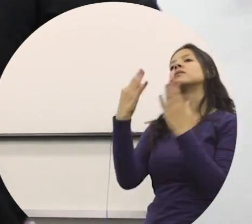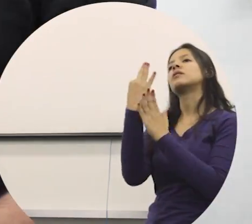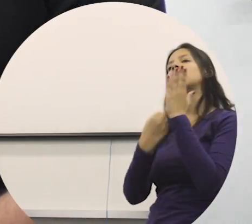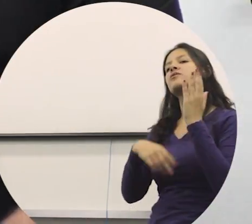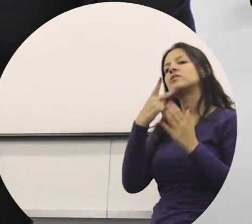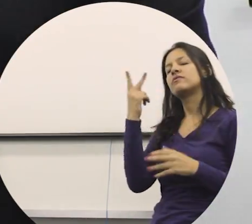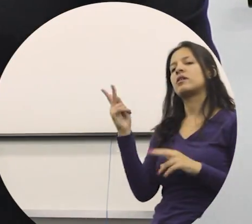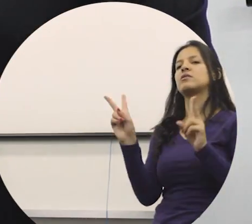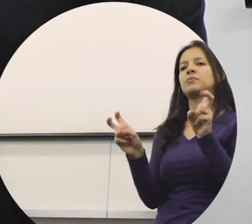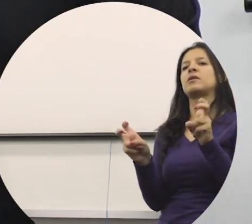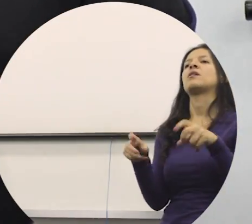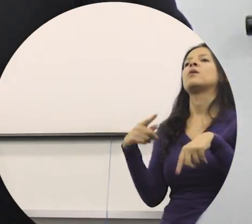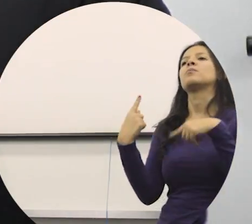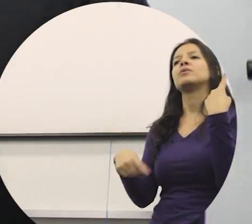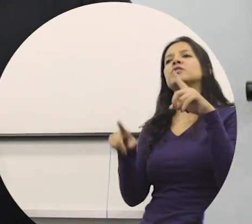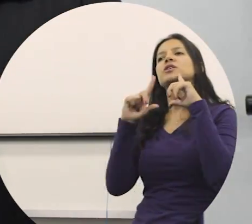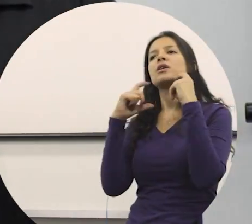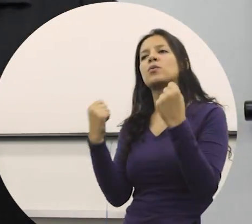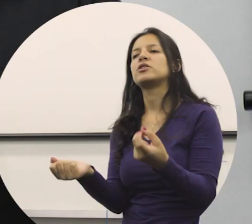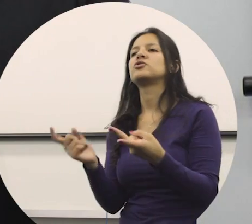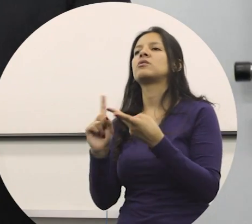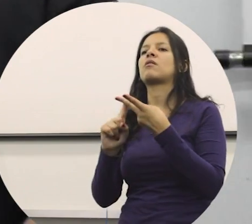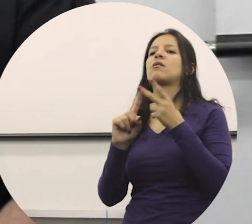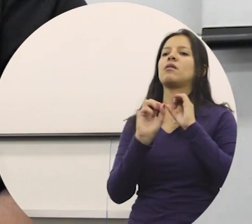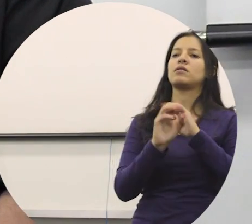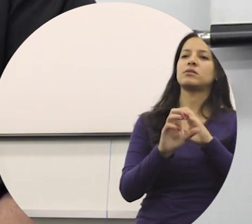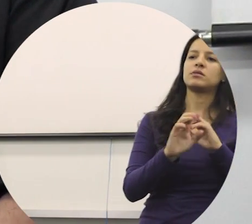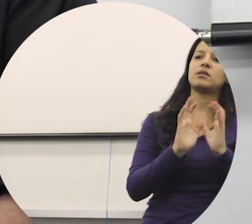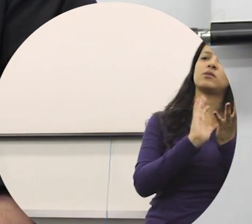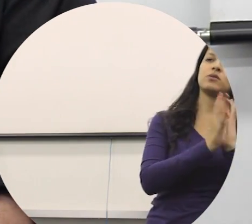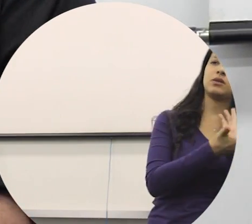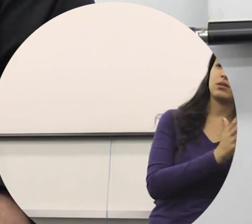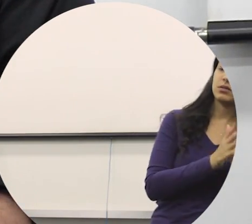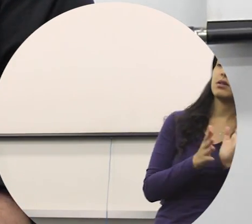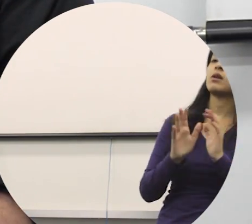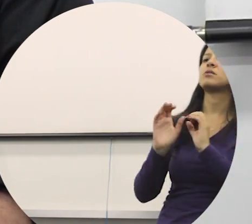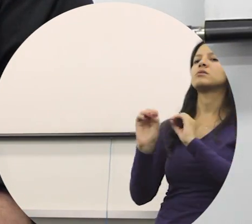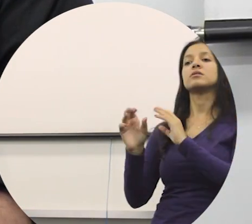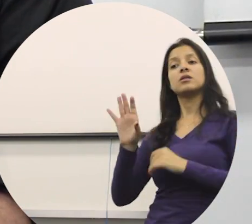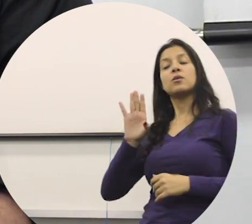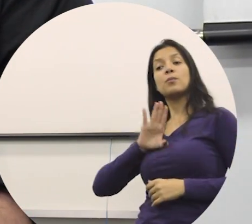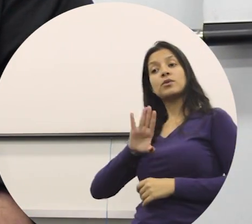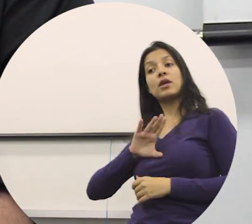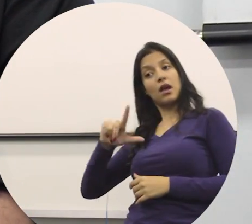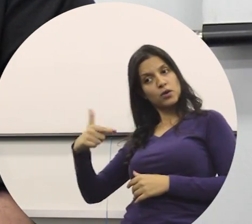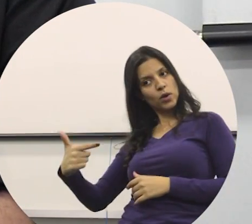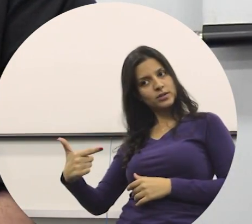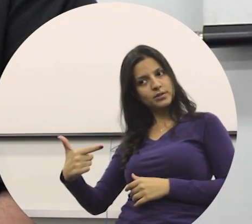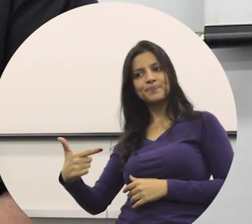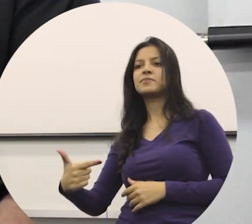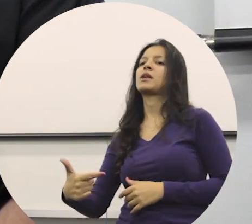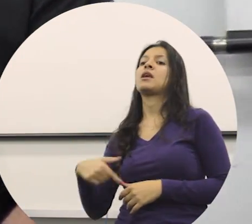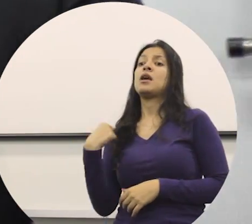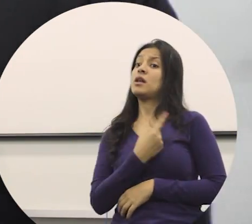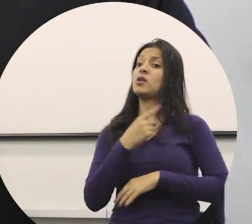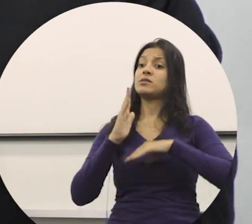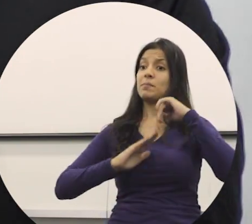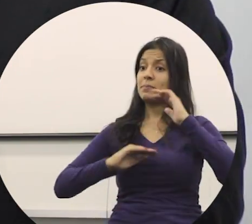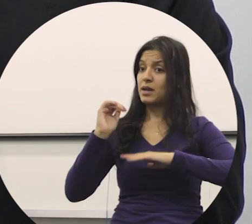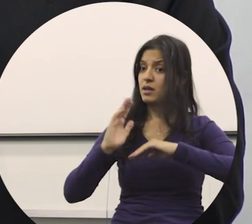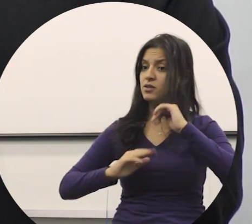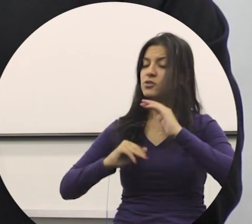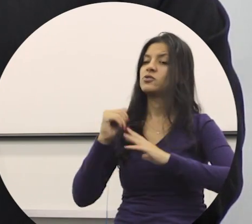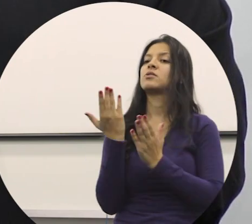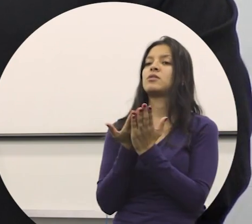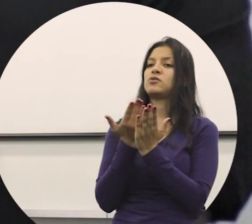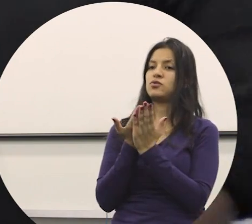em ensino de português em línguas de sinais, e usando português como segunda língua, da nossa prática, de estudos que a gente realiza,